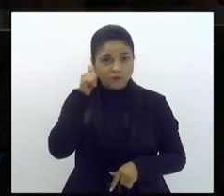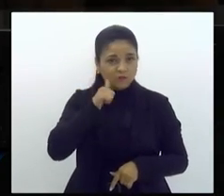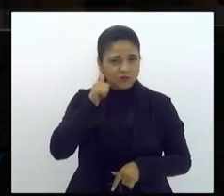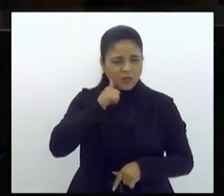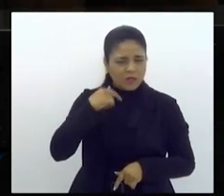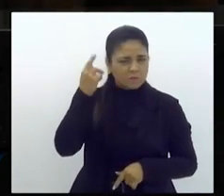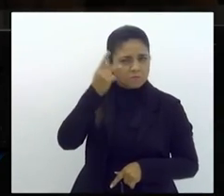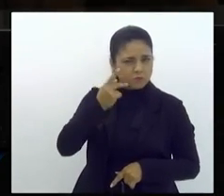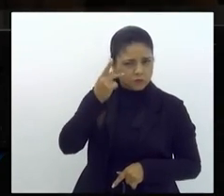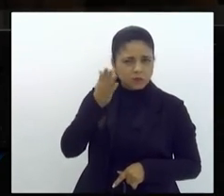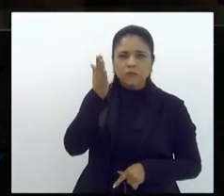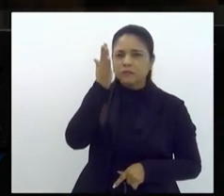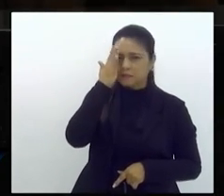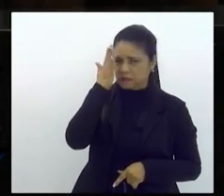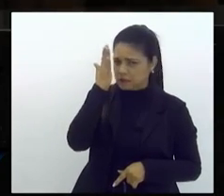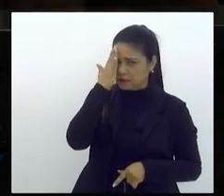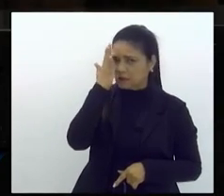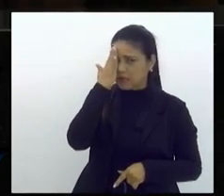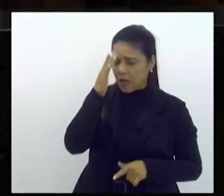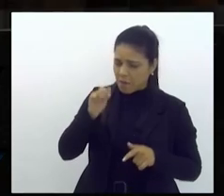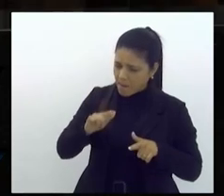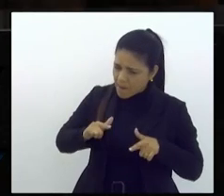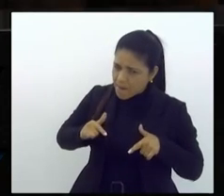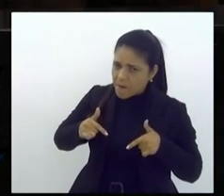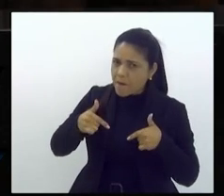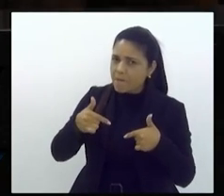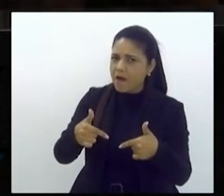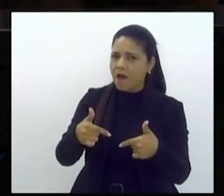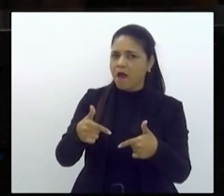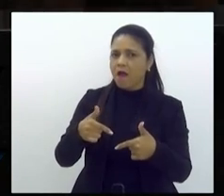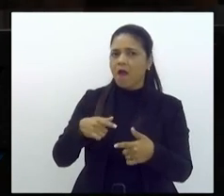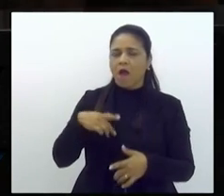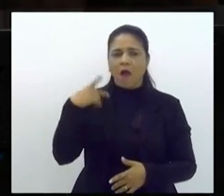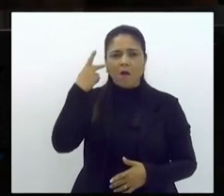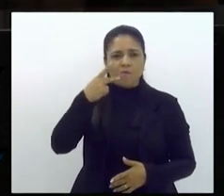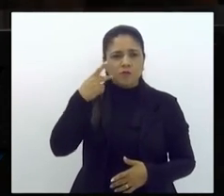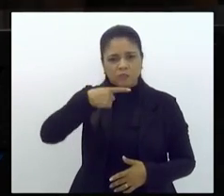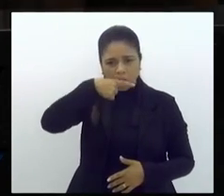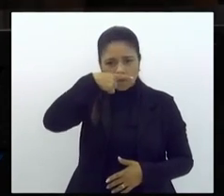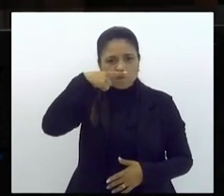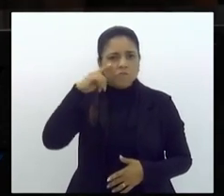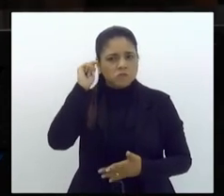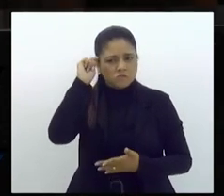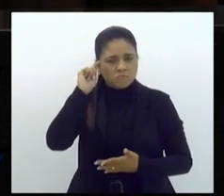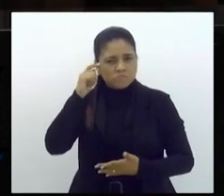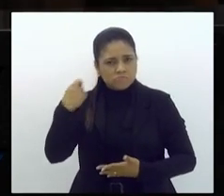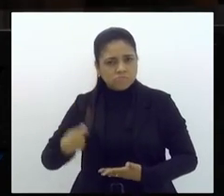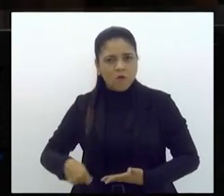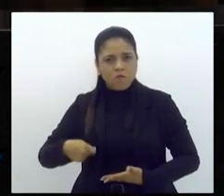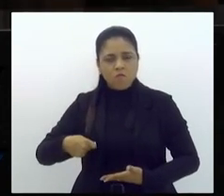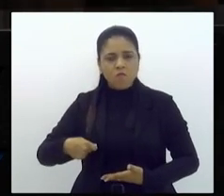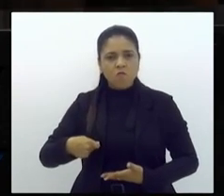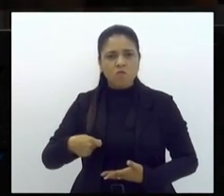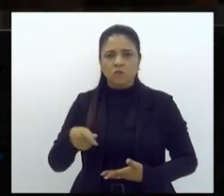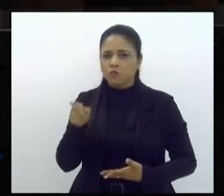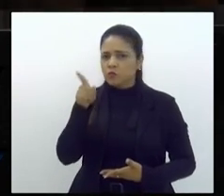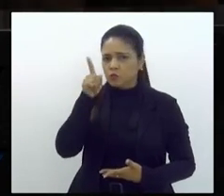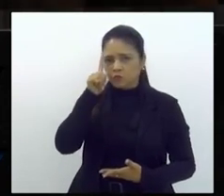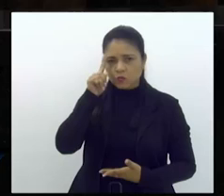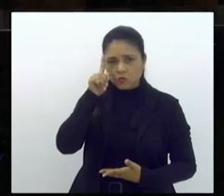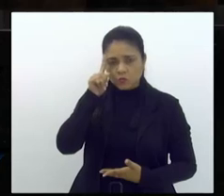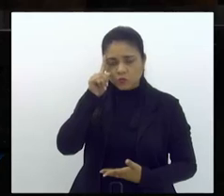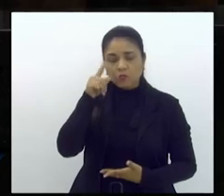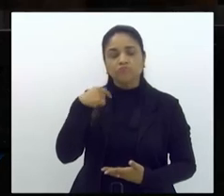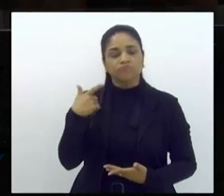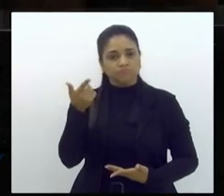é enfrentar essa política machista todos os dias mas nós conseguimos realizar